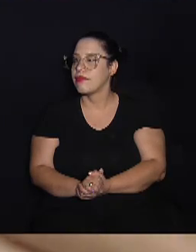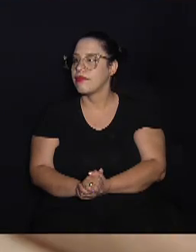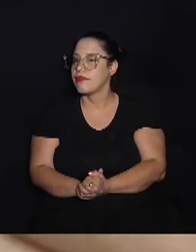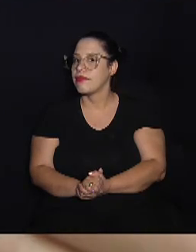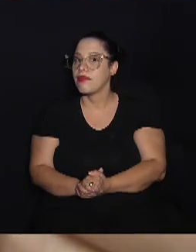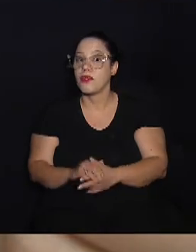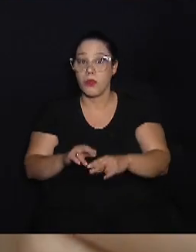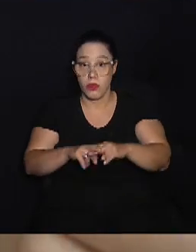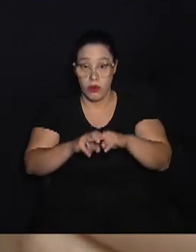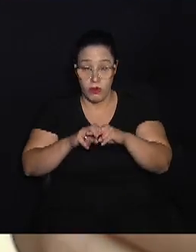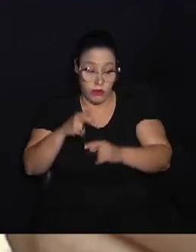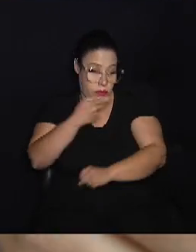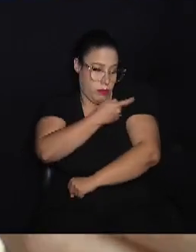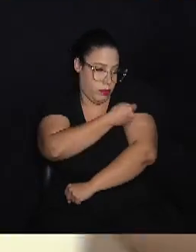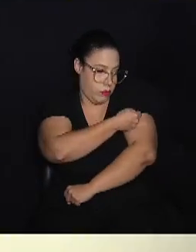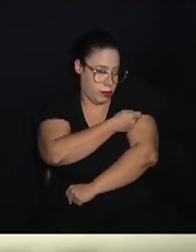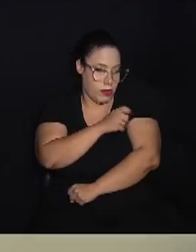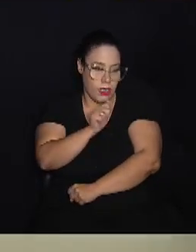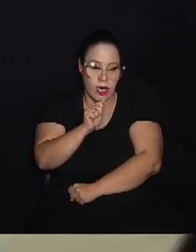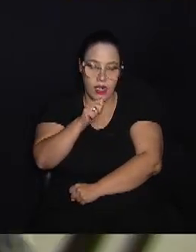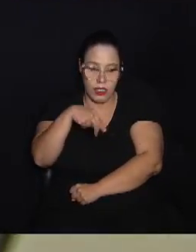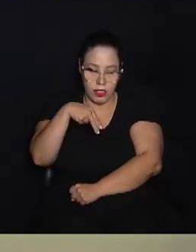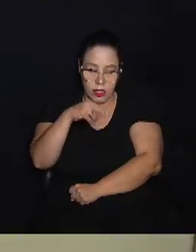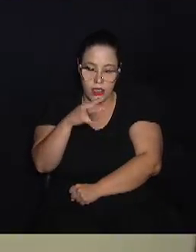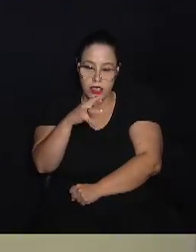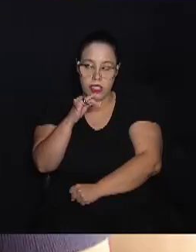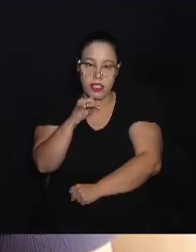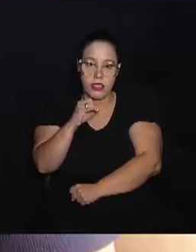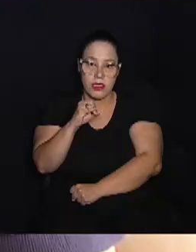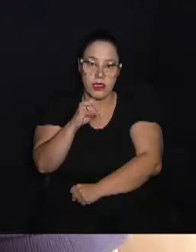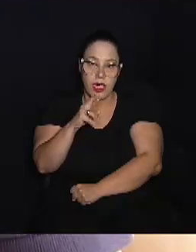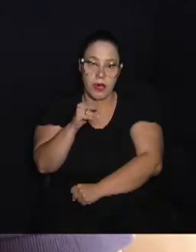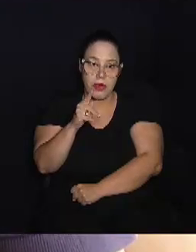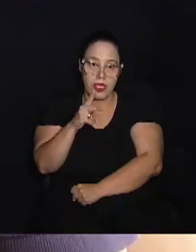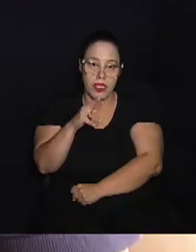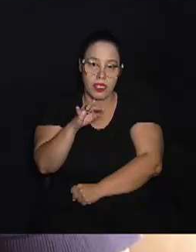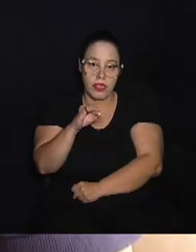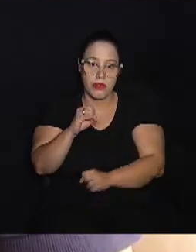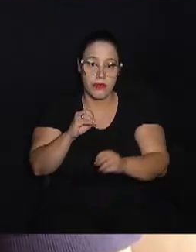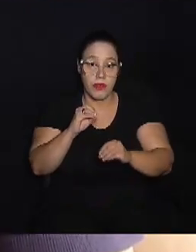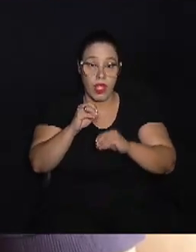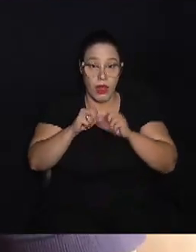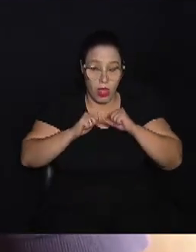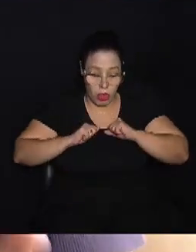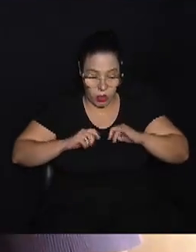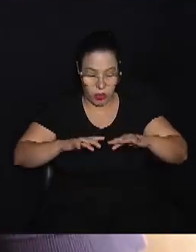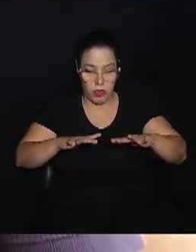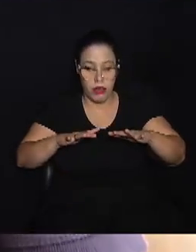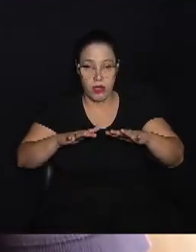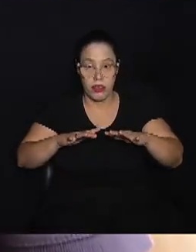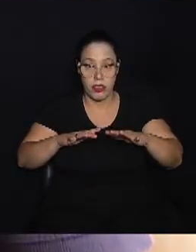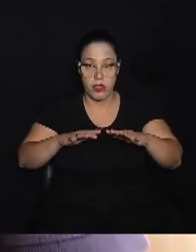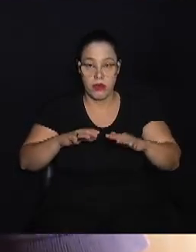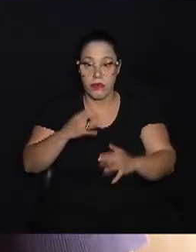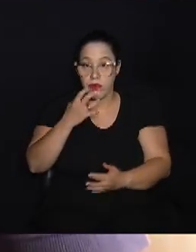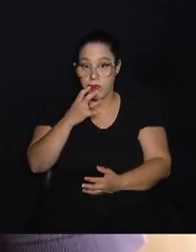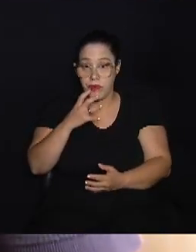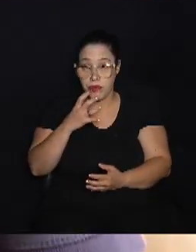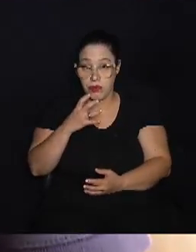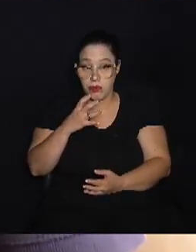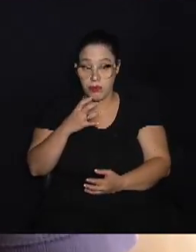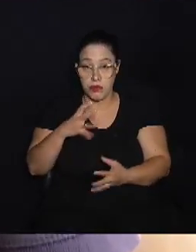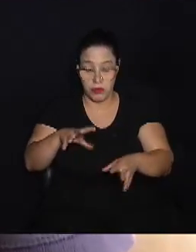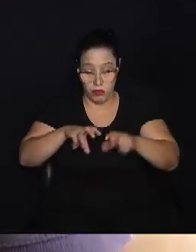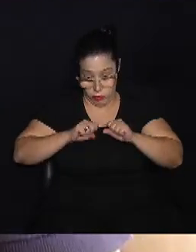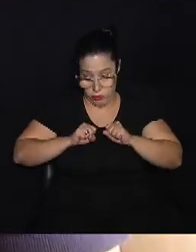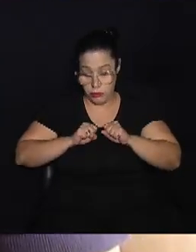Por isso, a vacina antirrábica é indispensável. A transmissão dela é através quando o animal está contaminado,